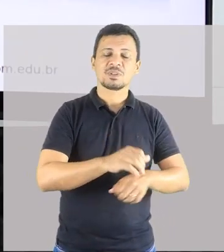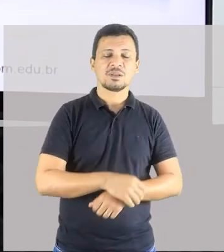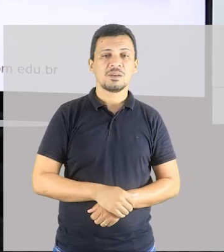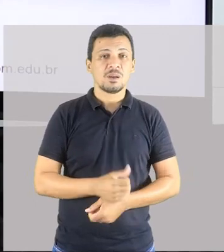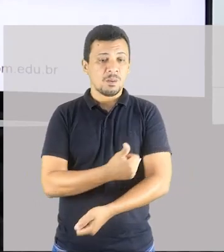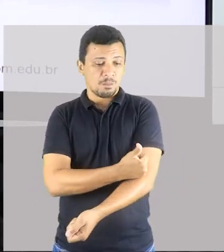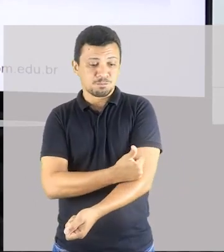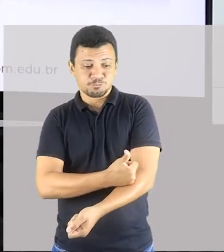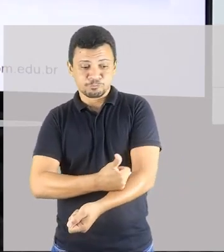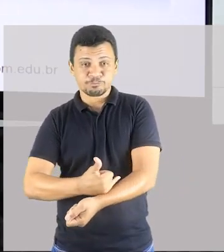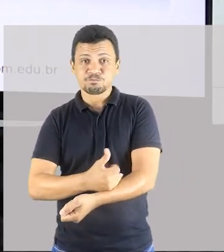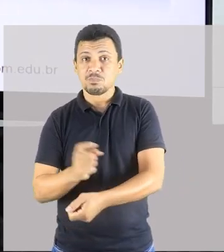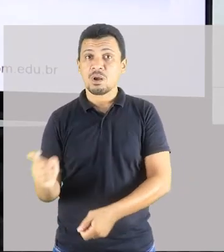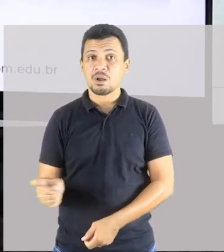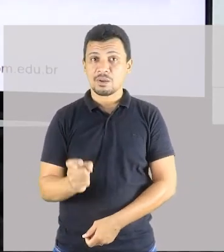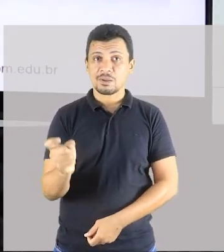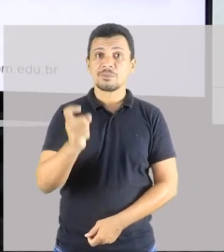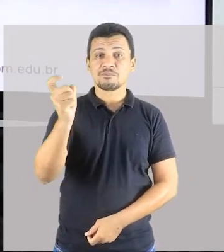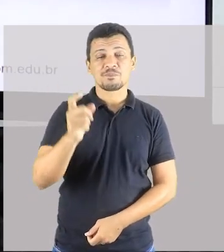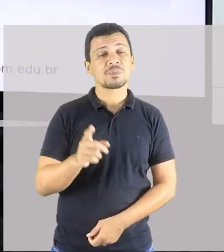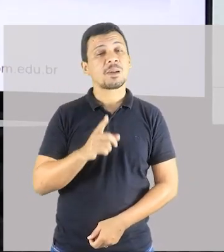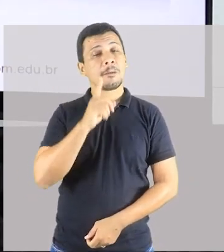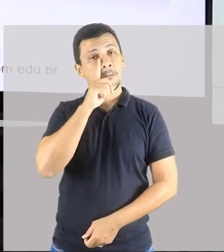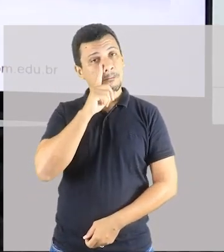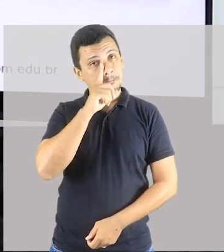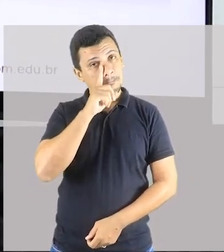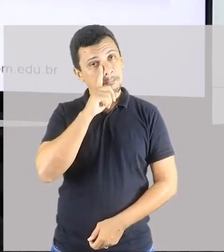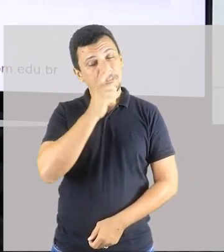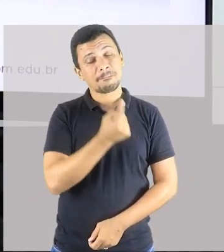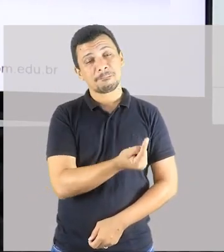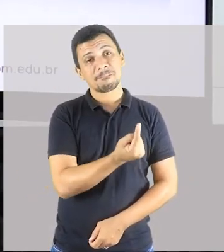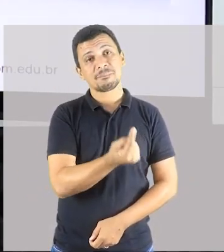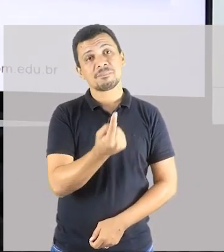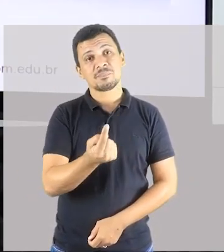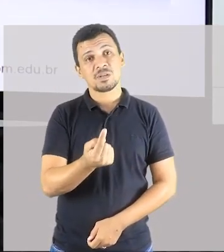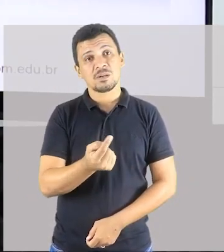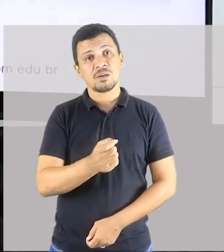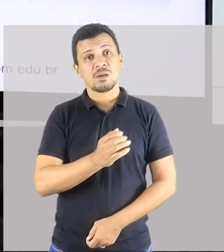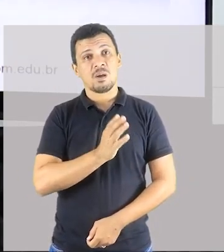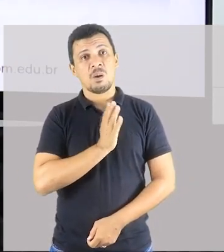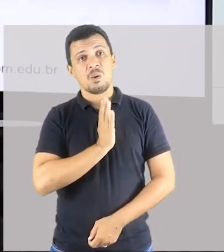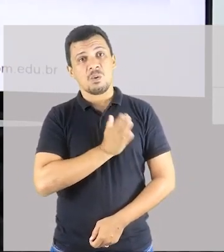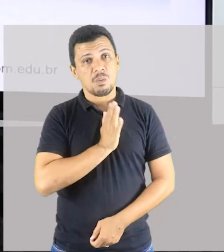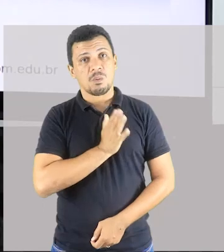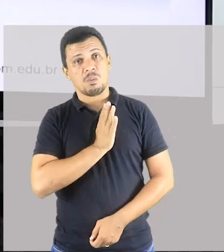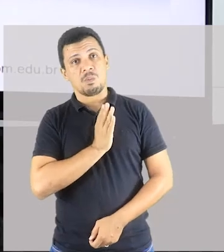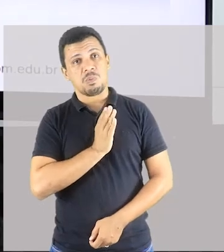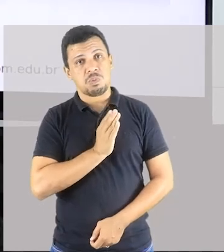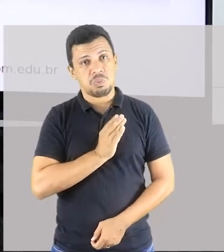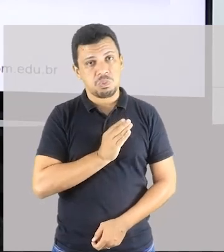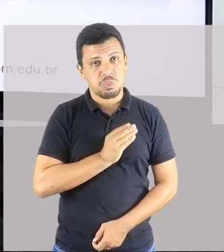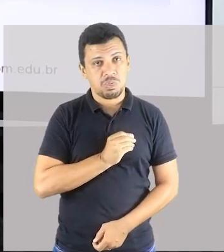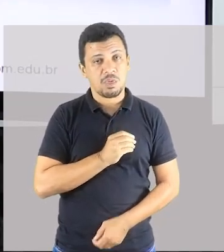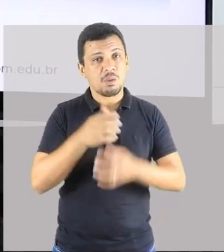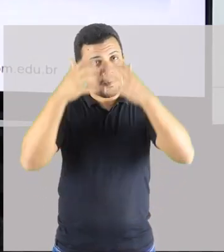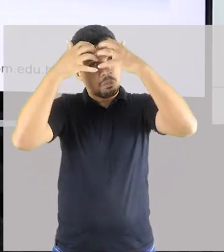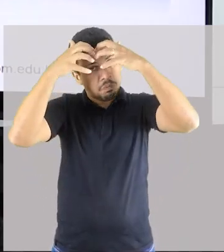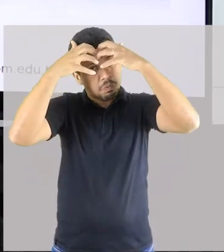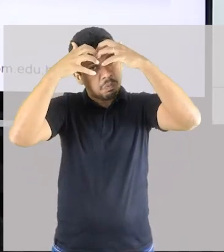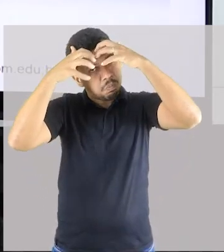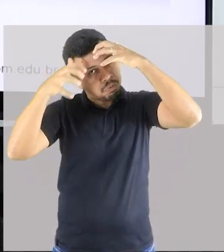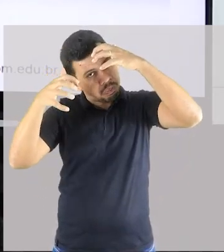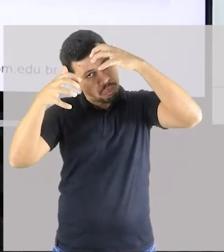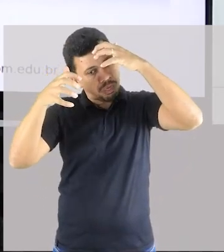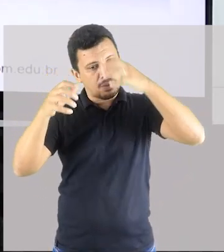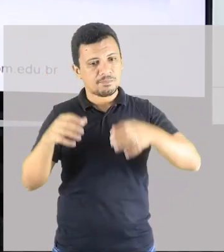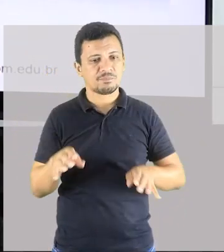desse colesterol ele vai gerar um risco nesse indivíduo de ter infarto, de ter AVC, beleza? Vai